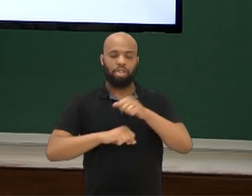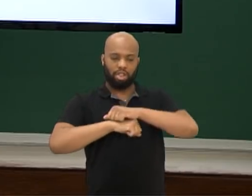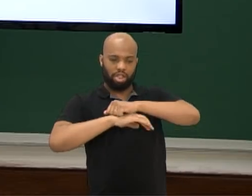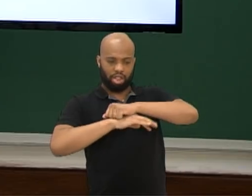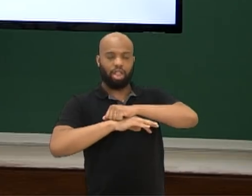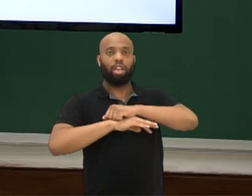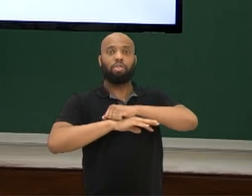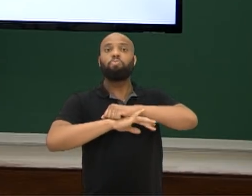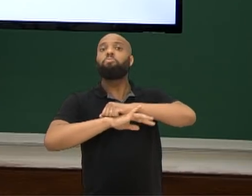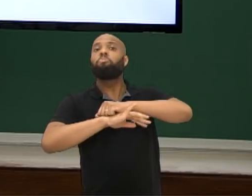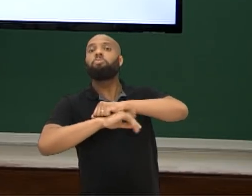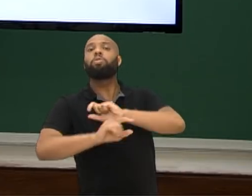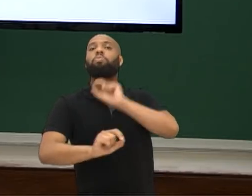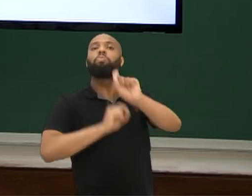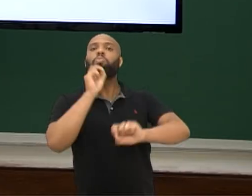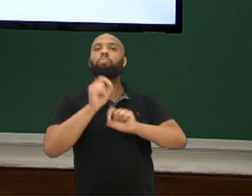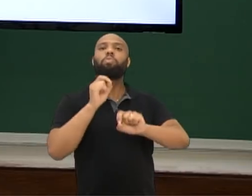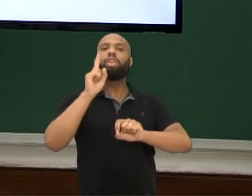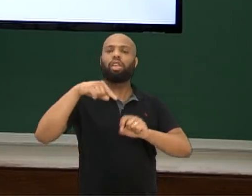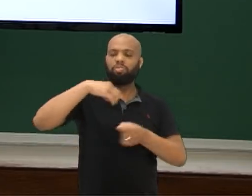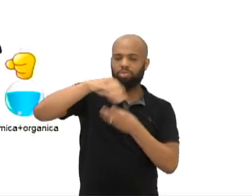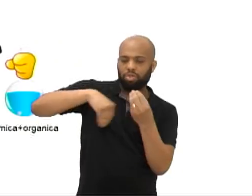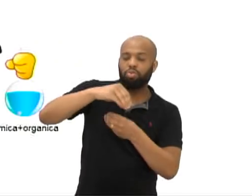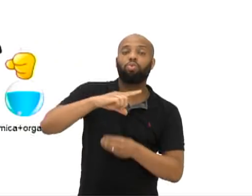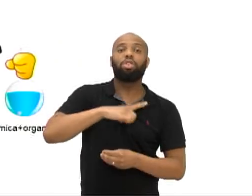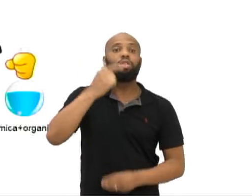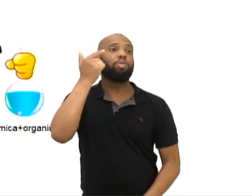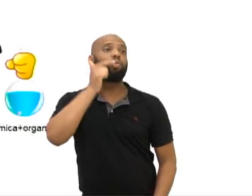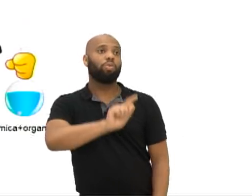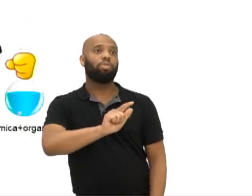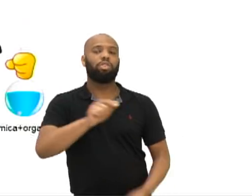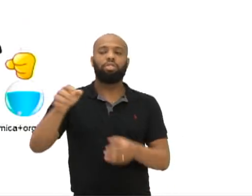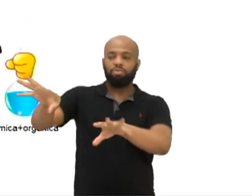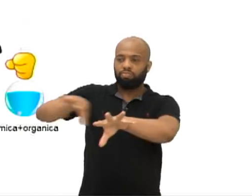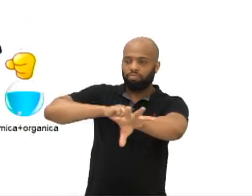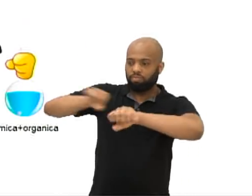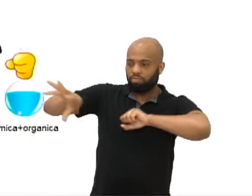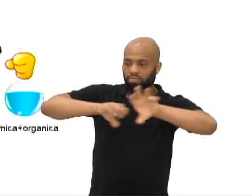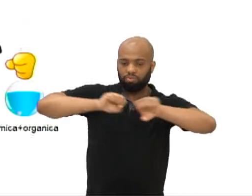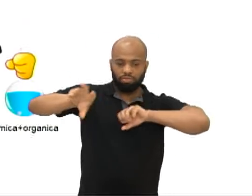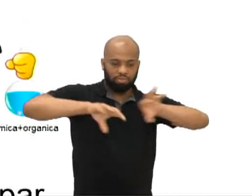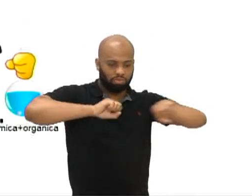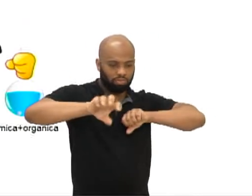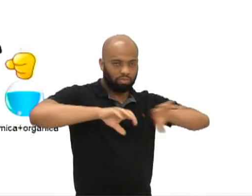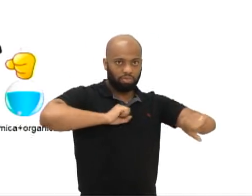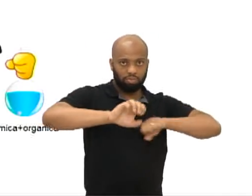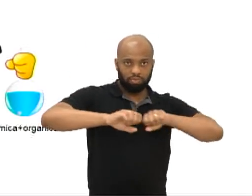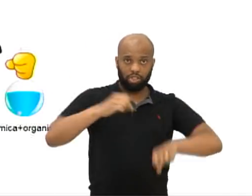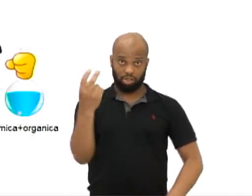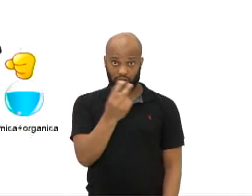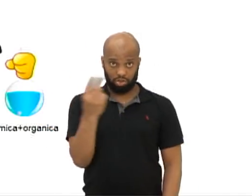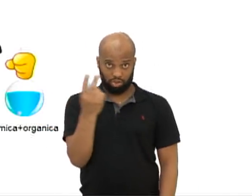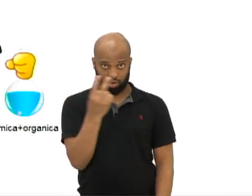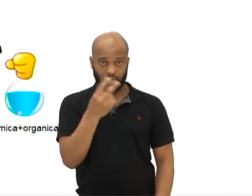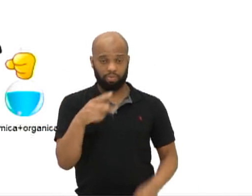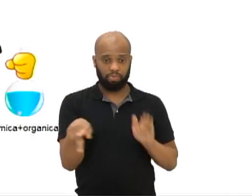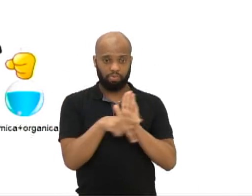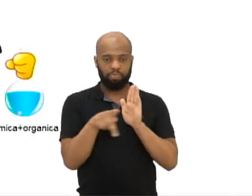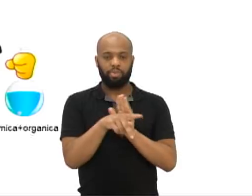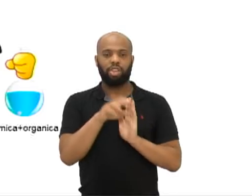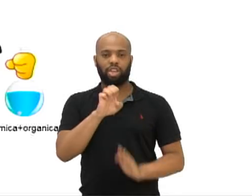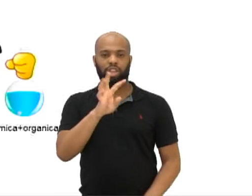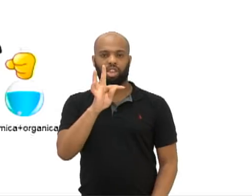Ácido é toda substância que é capaz de receber par eletrônico. E as bases